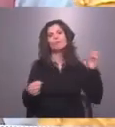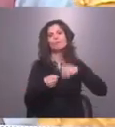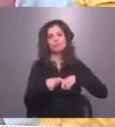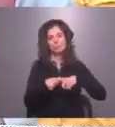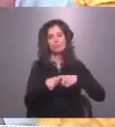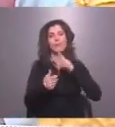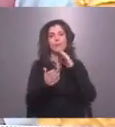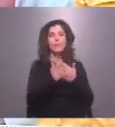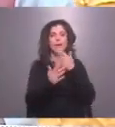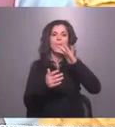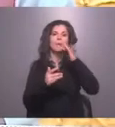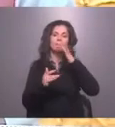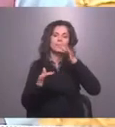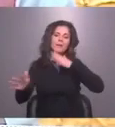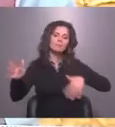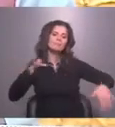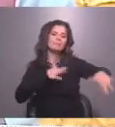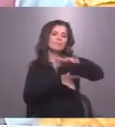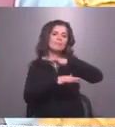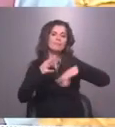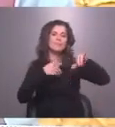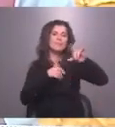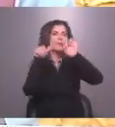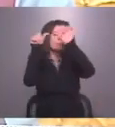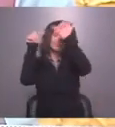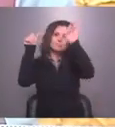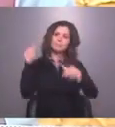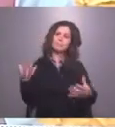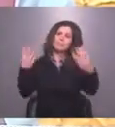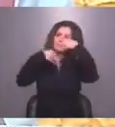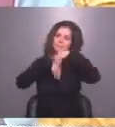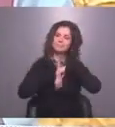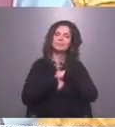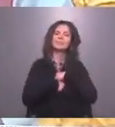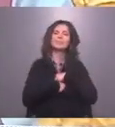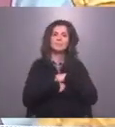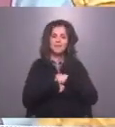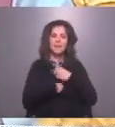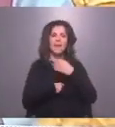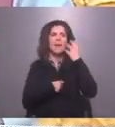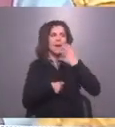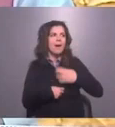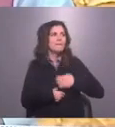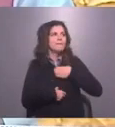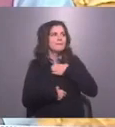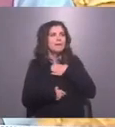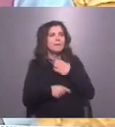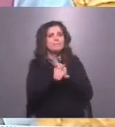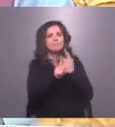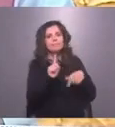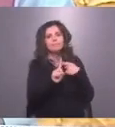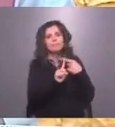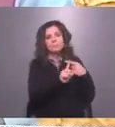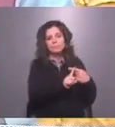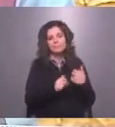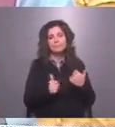para cantar o vosso louvor, escutar a vossa palavra e viver a experiência admirável dos vossos prodígios. Por